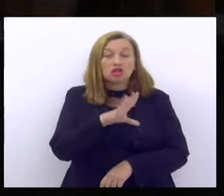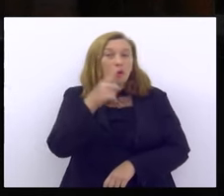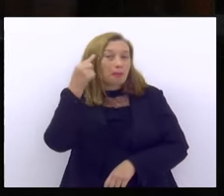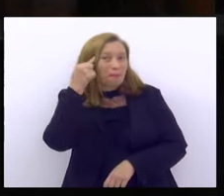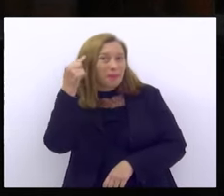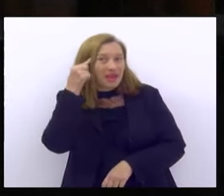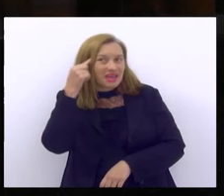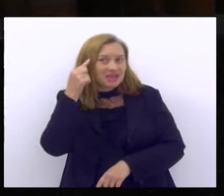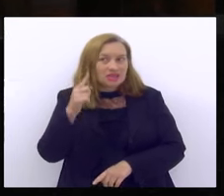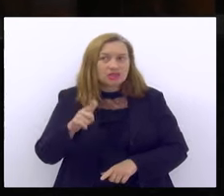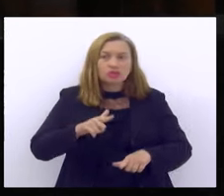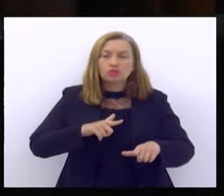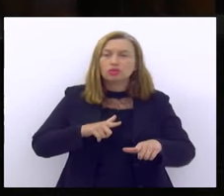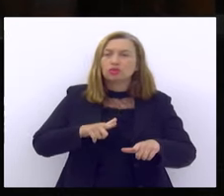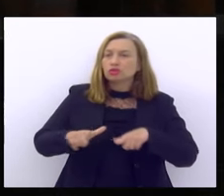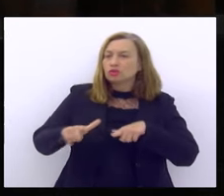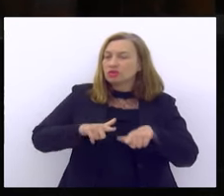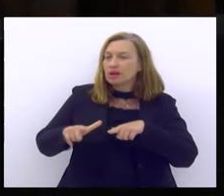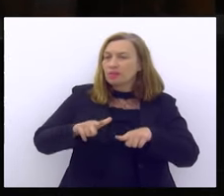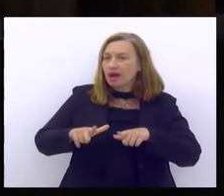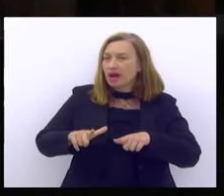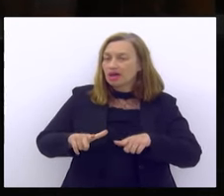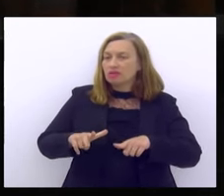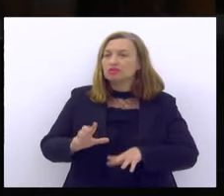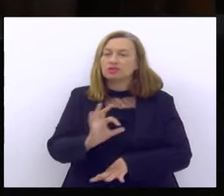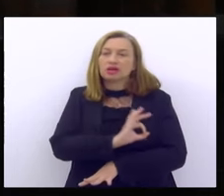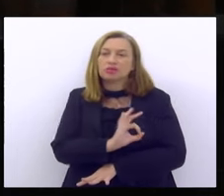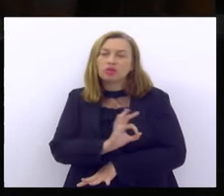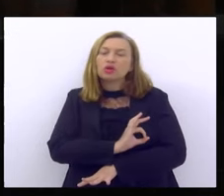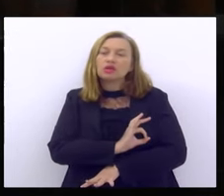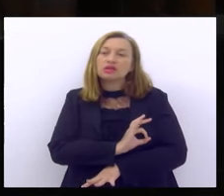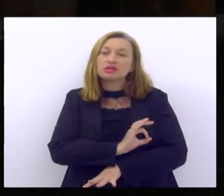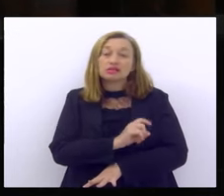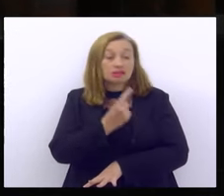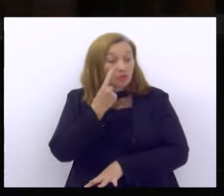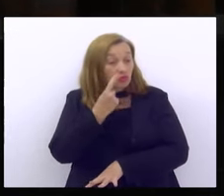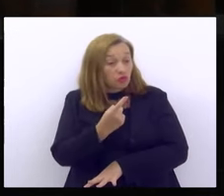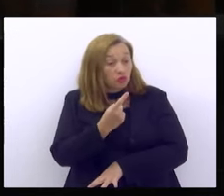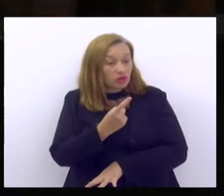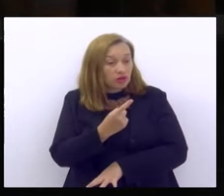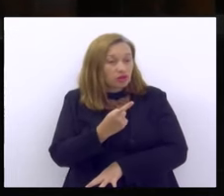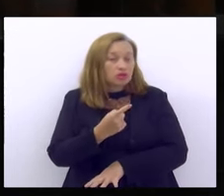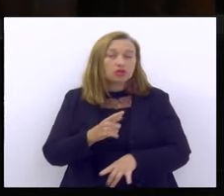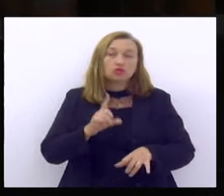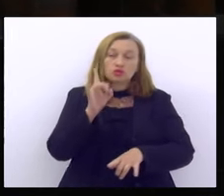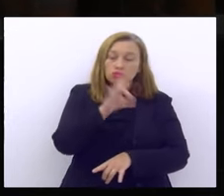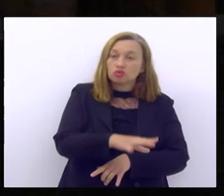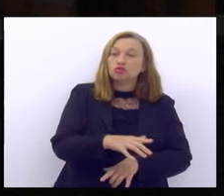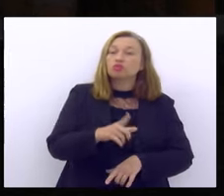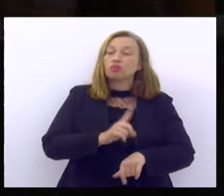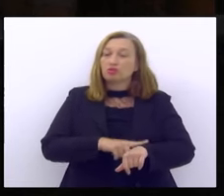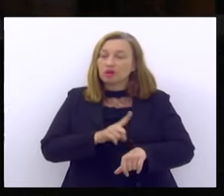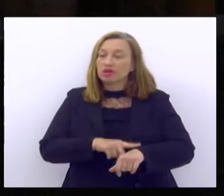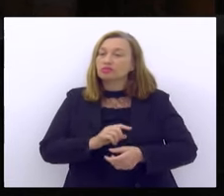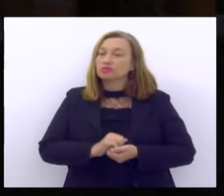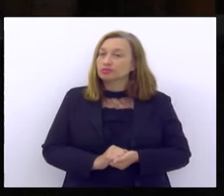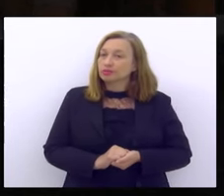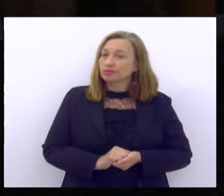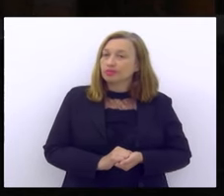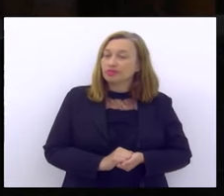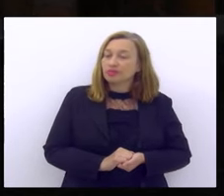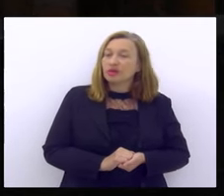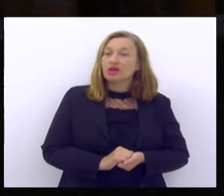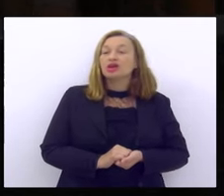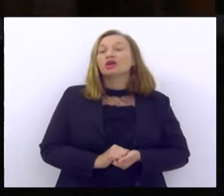na operacional da tropa. E isso está nítido nas atuações dos últimos dias. As forças